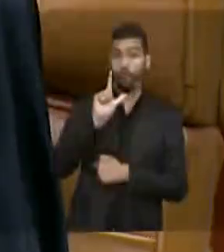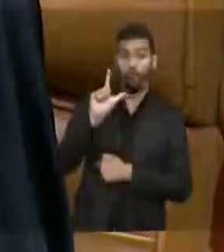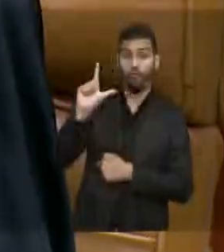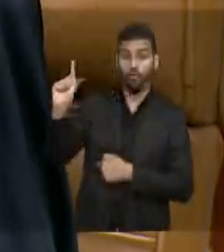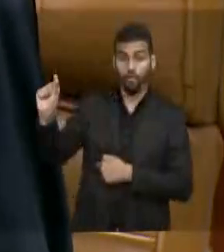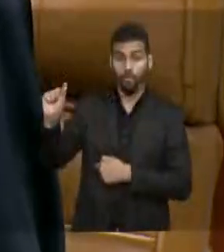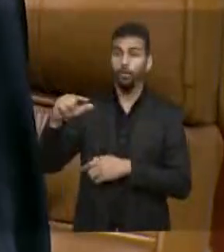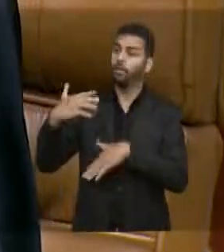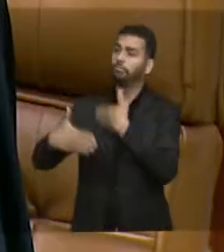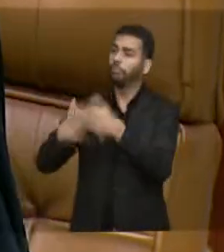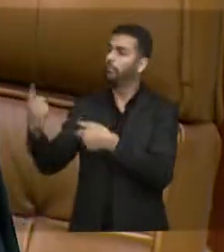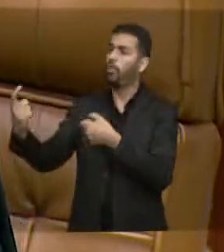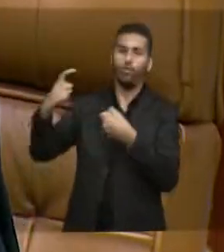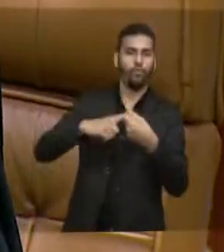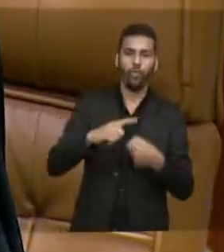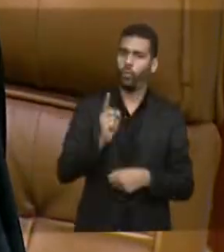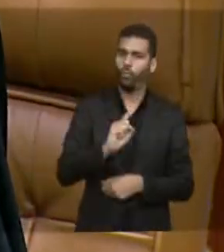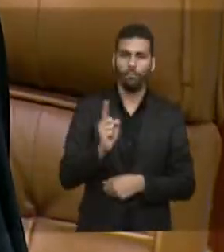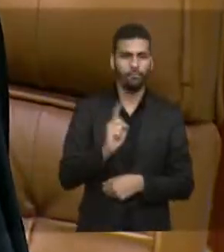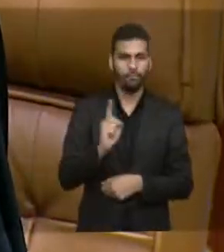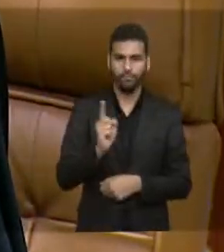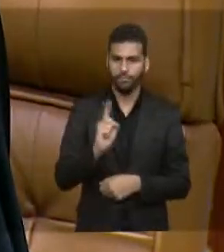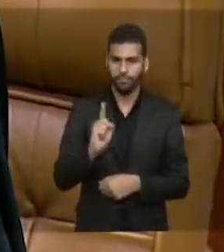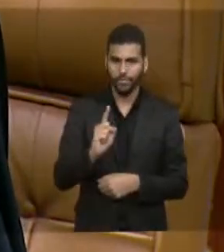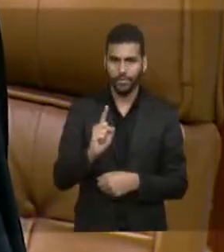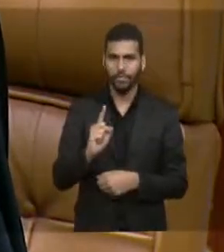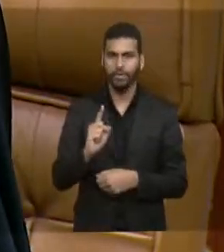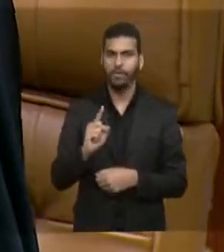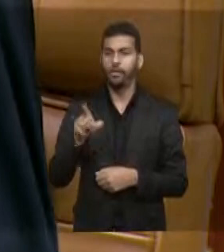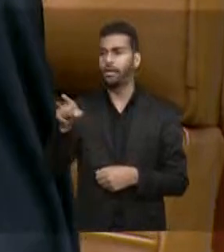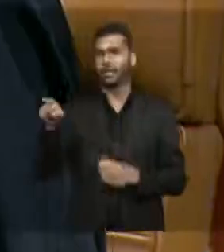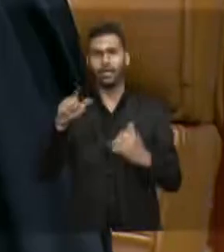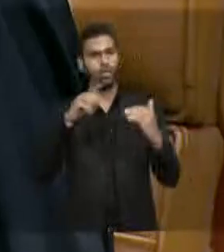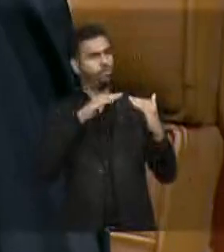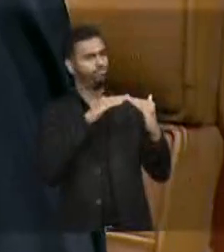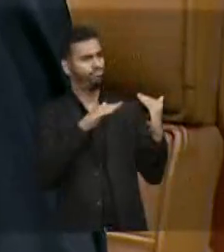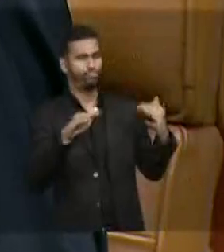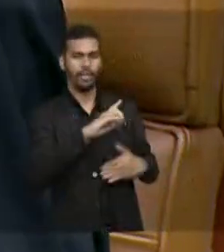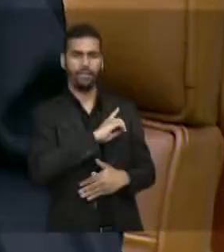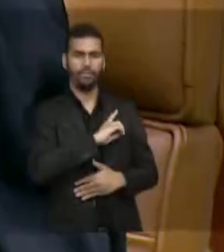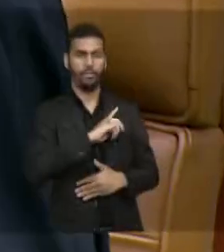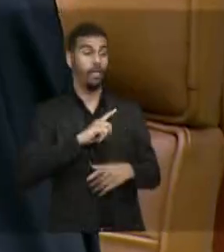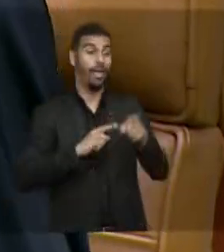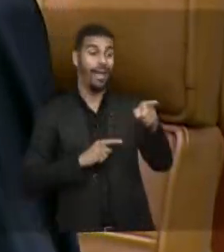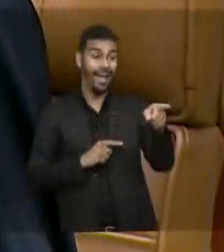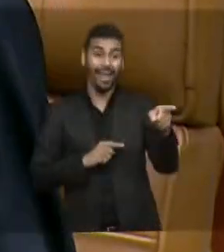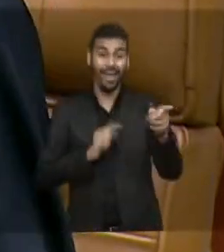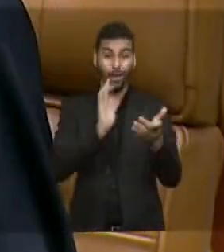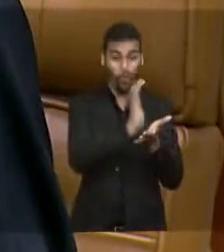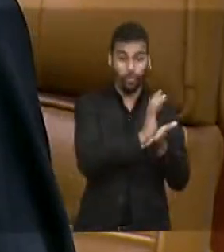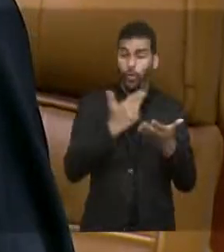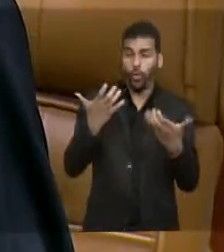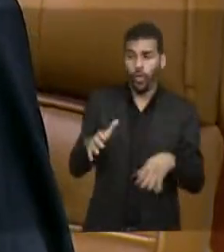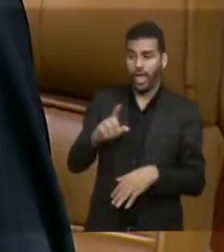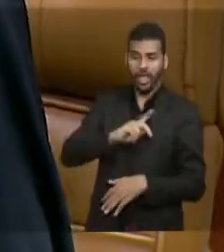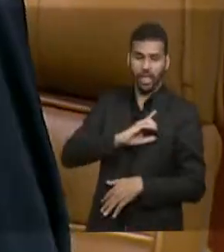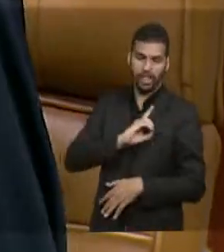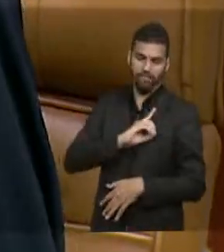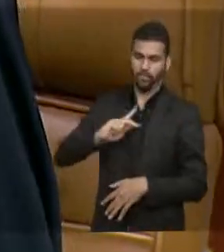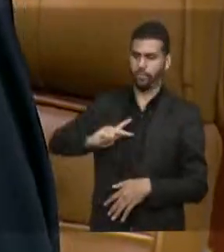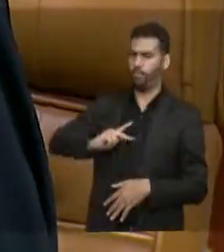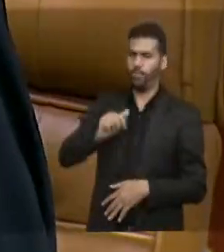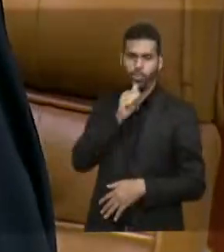se recusando a aceitar a Defensoria Pública aguardando o advogado porque já haviam pago é o